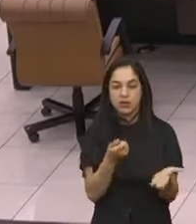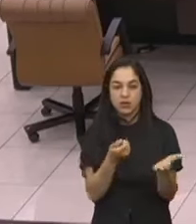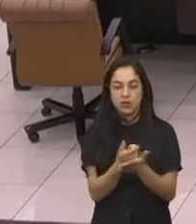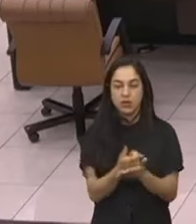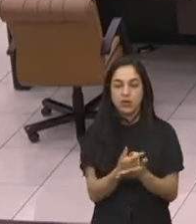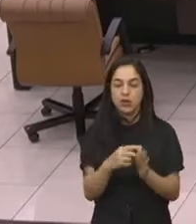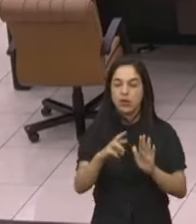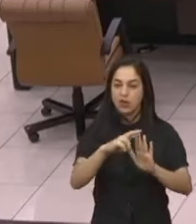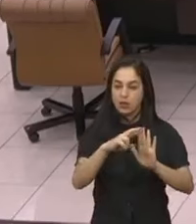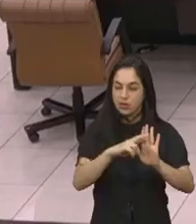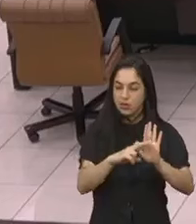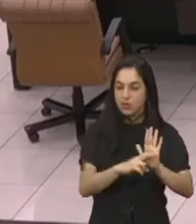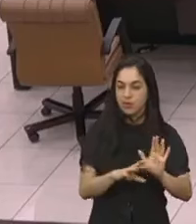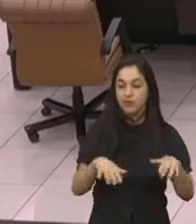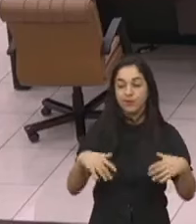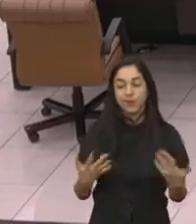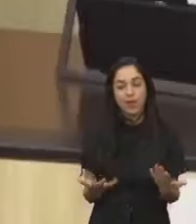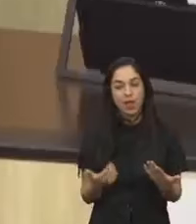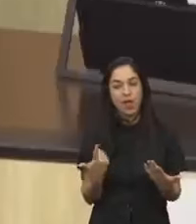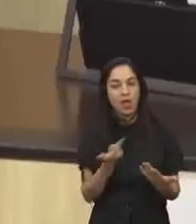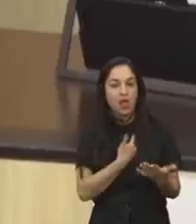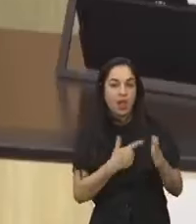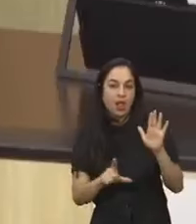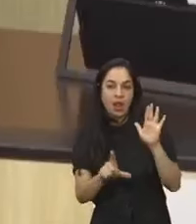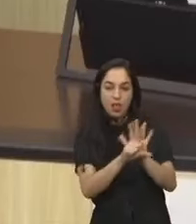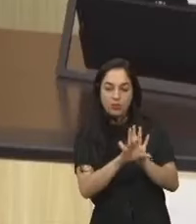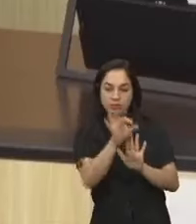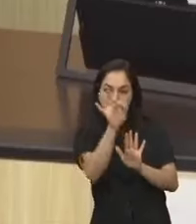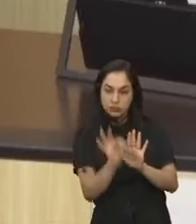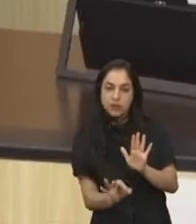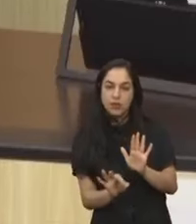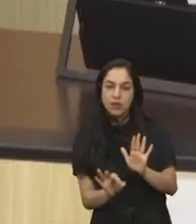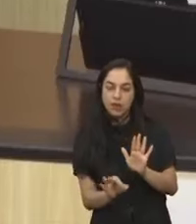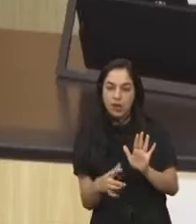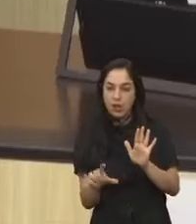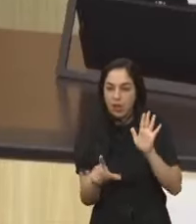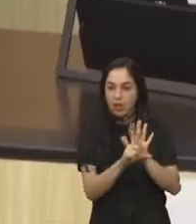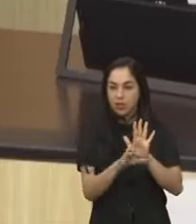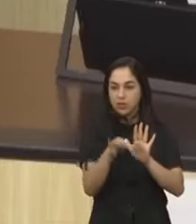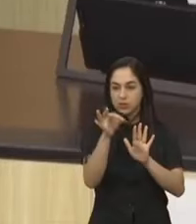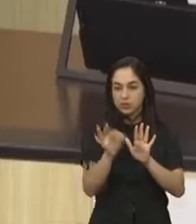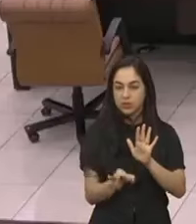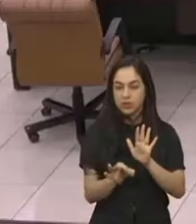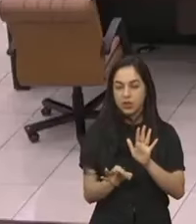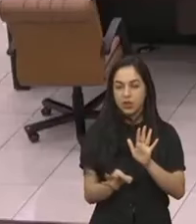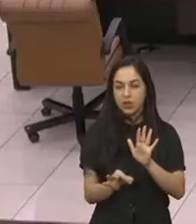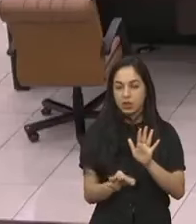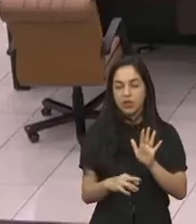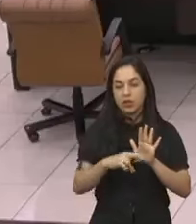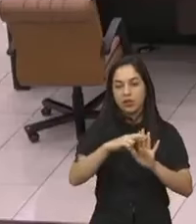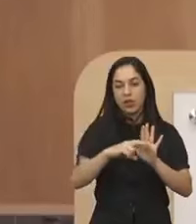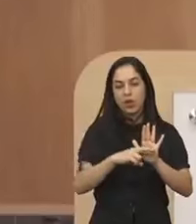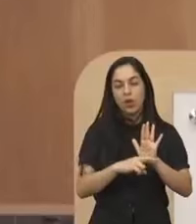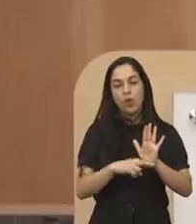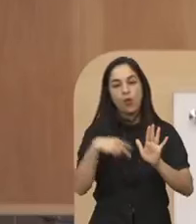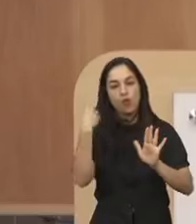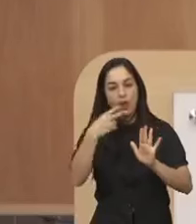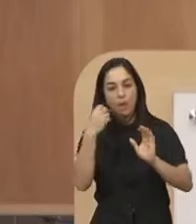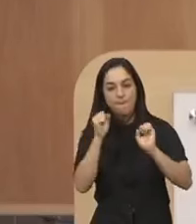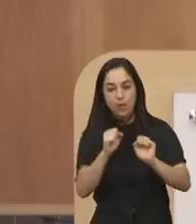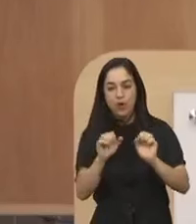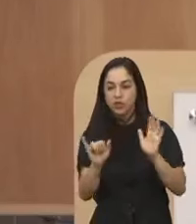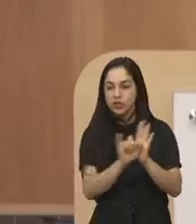regimento. É que a gente está indo pela lei aqui, pelo nosso... Então, no regimento, tá, o vereador pode destacar